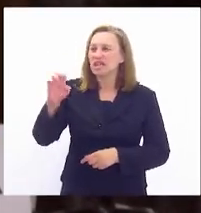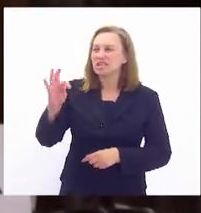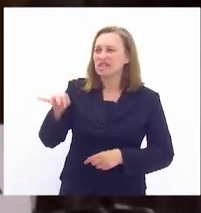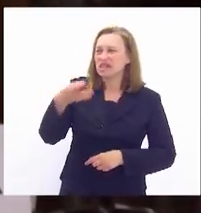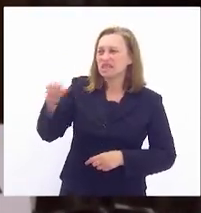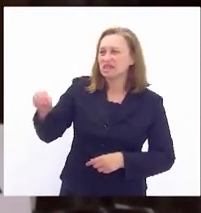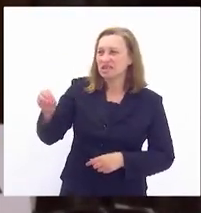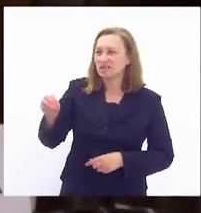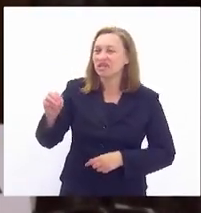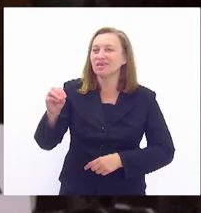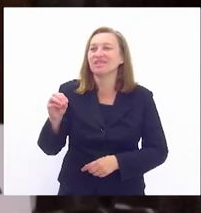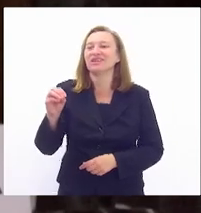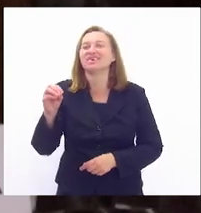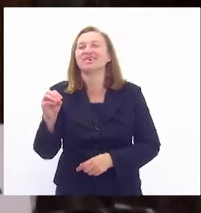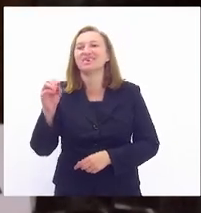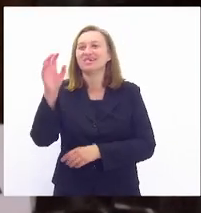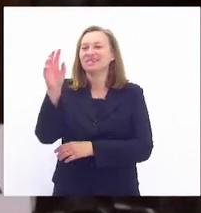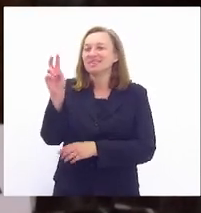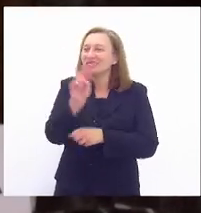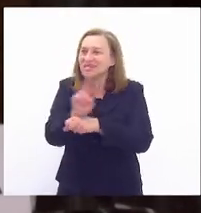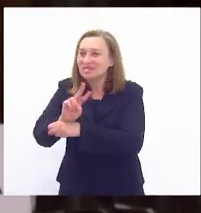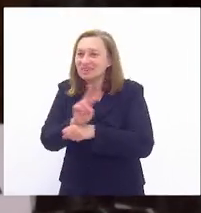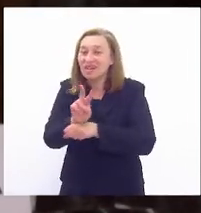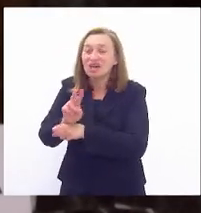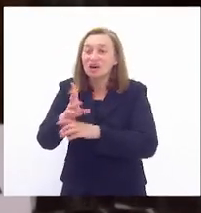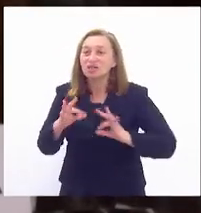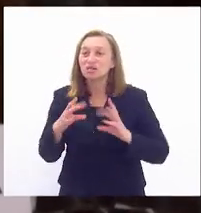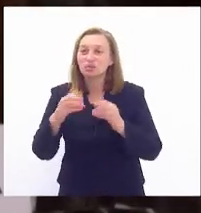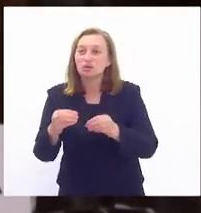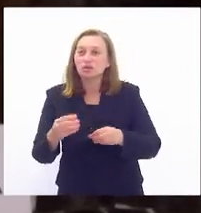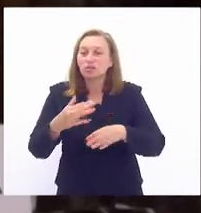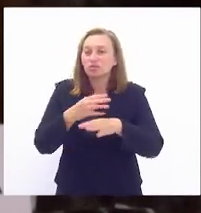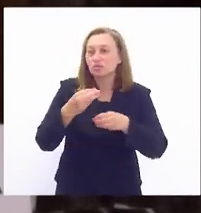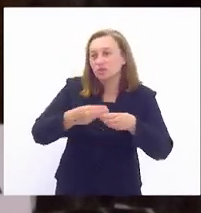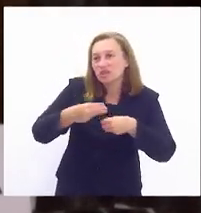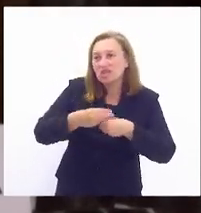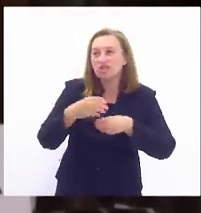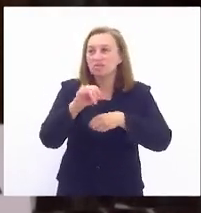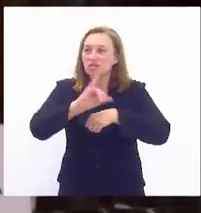de monitoramento de todo o município de Volta Redonda.